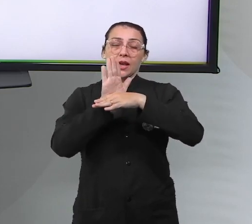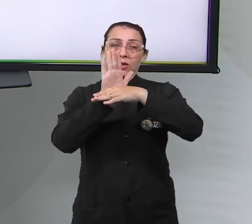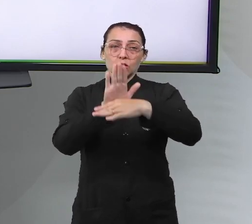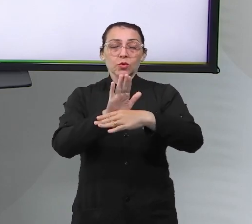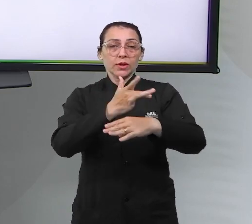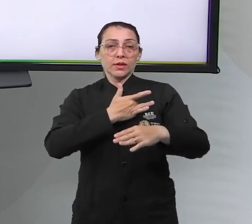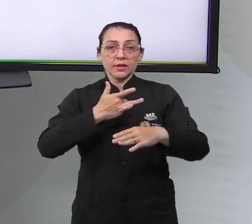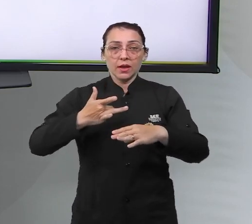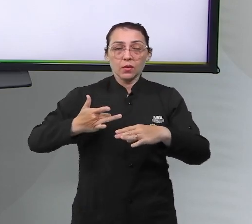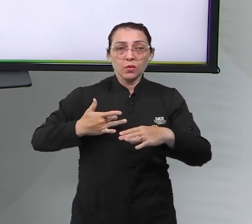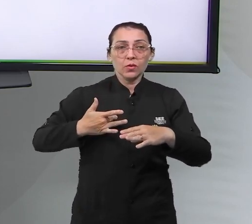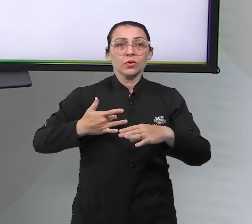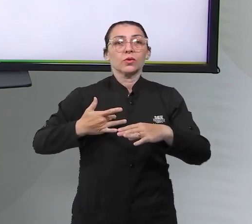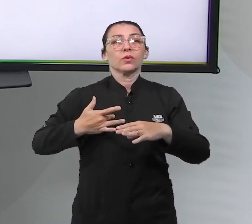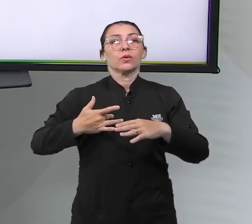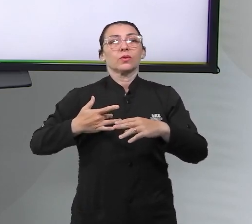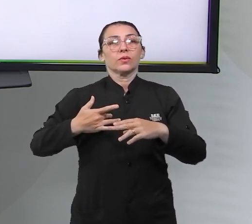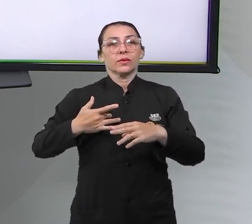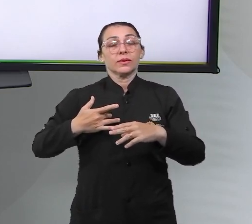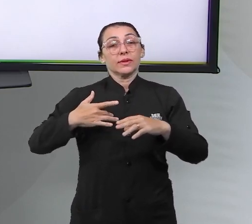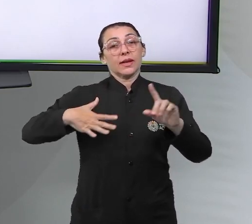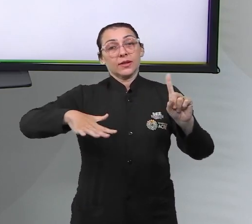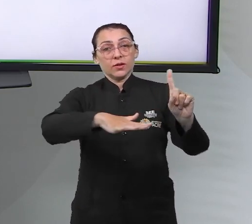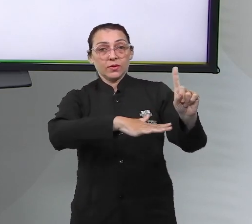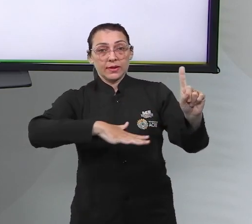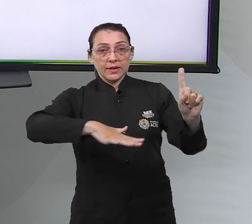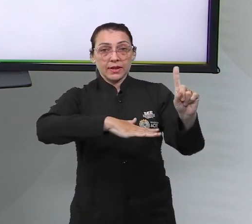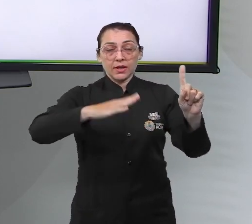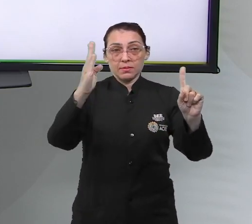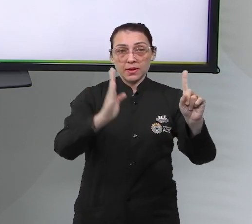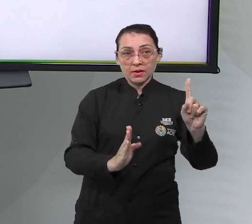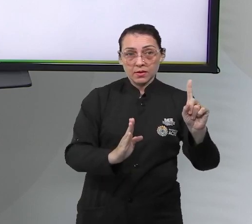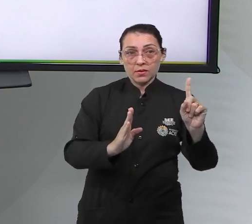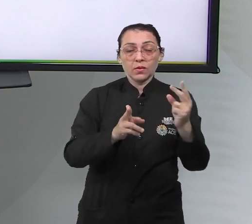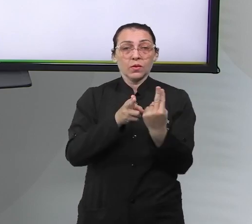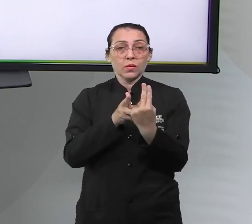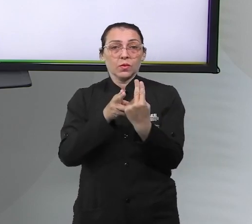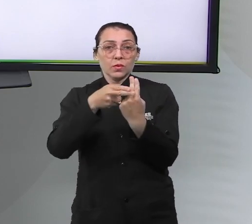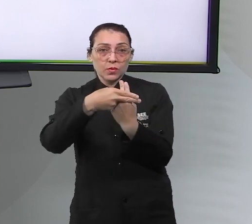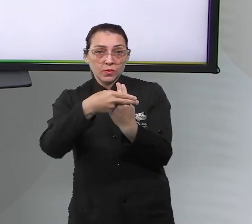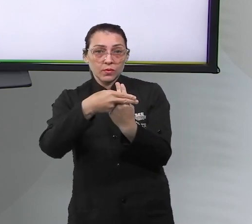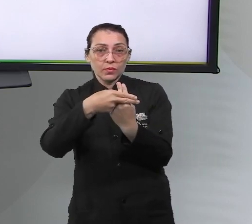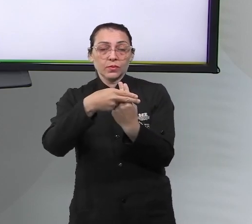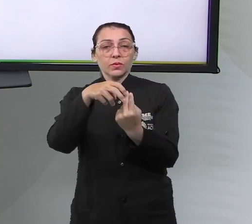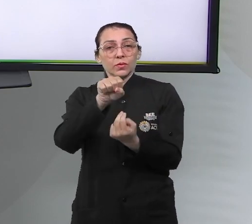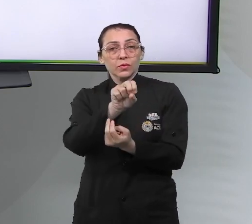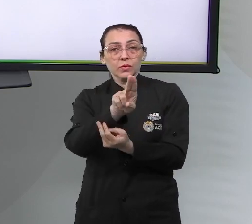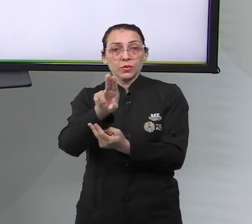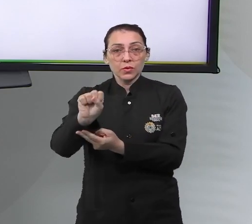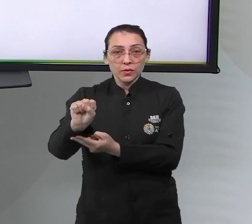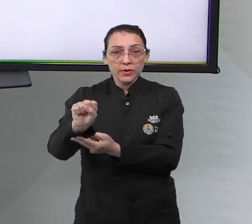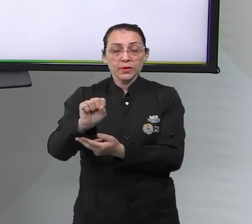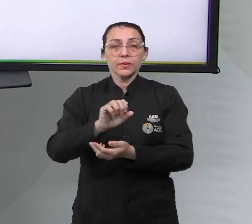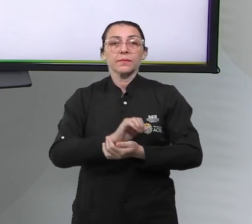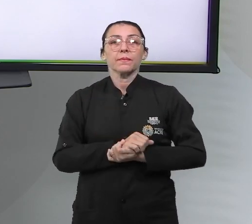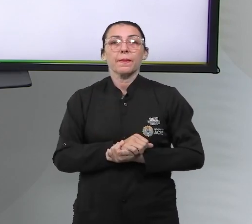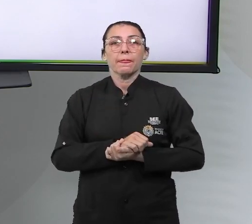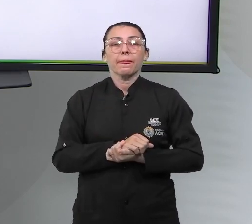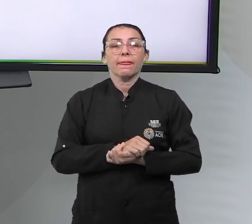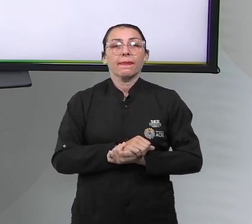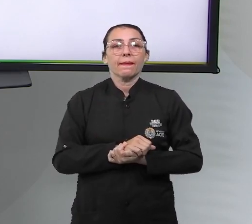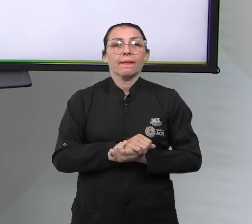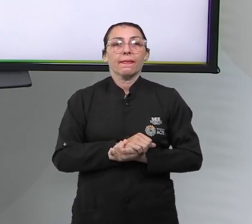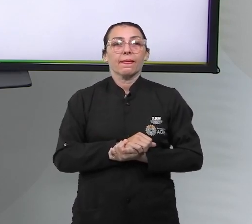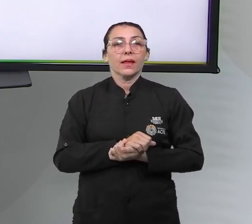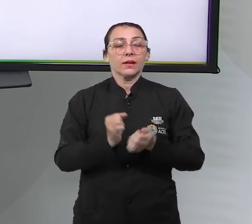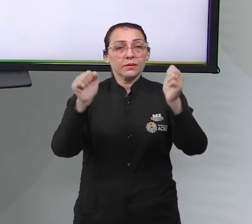de saúde, no caso da sociedade brasileira, o acesso ao Sistema Único de Saúde.